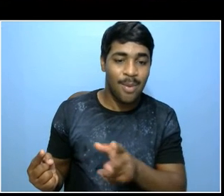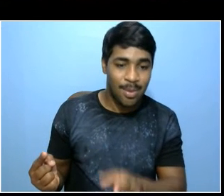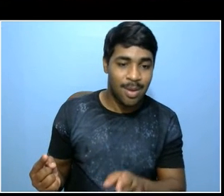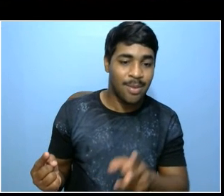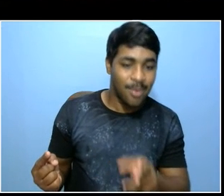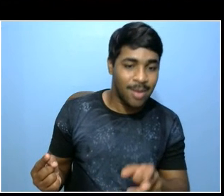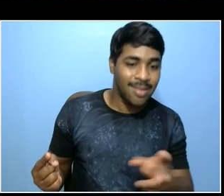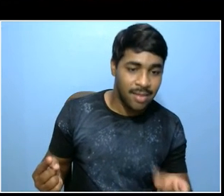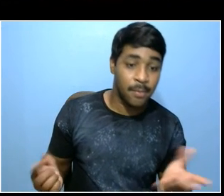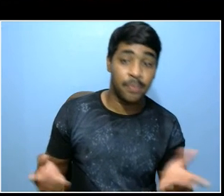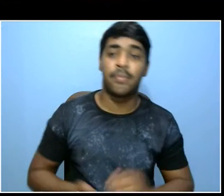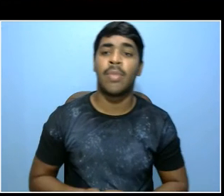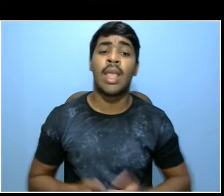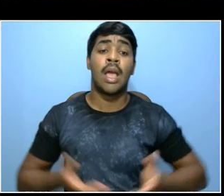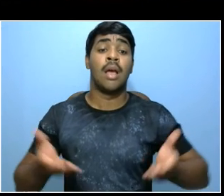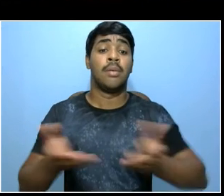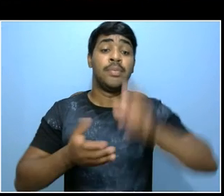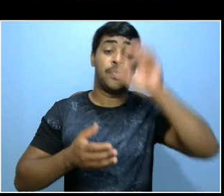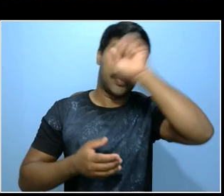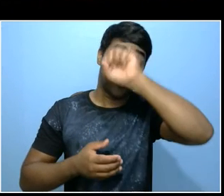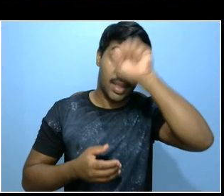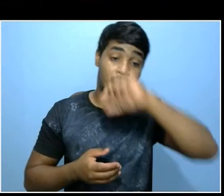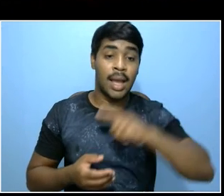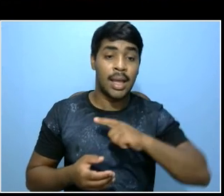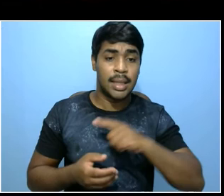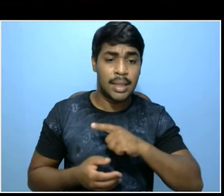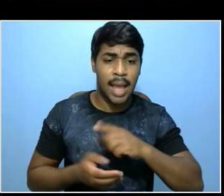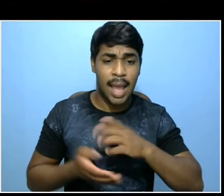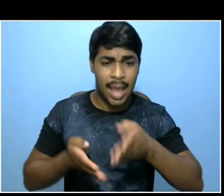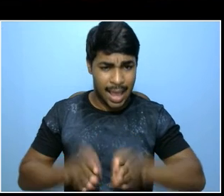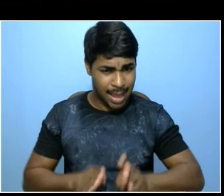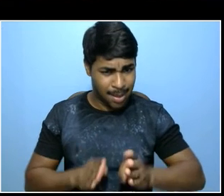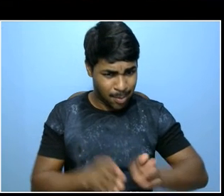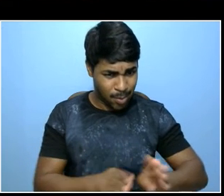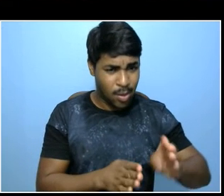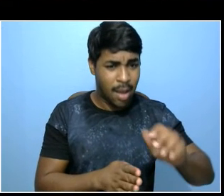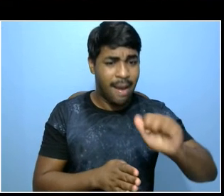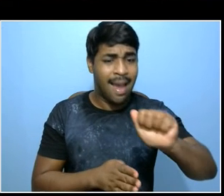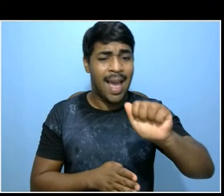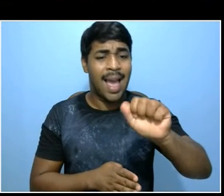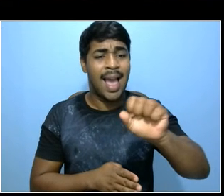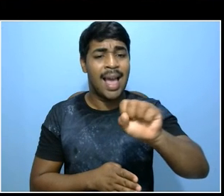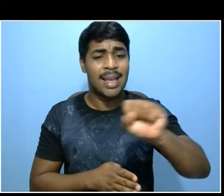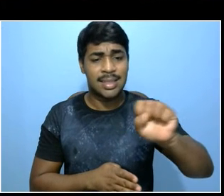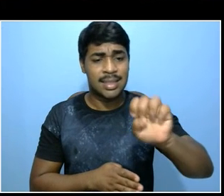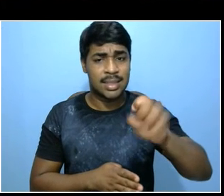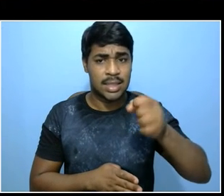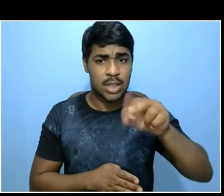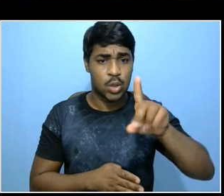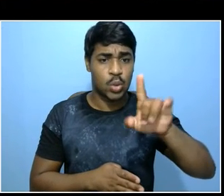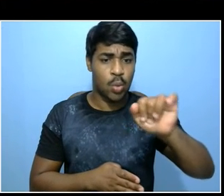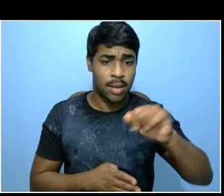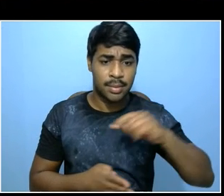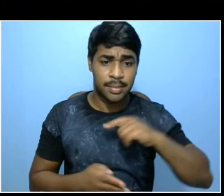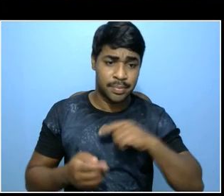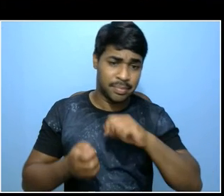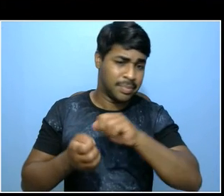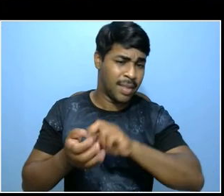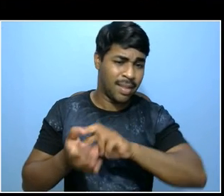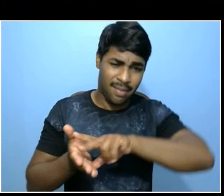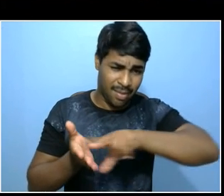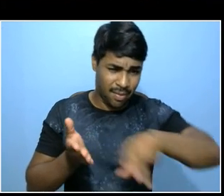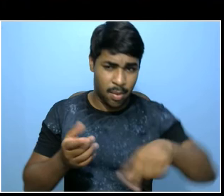vamos ver agora os tipos de reprodução assexuada. Então, nós temos aqui o primeiro tipo, que ela é chamada de divisão binária. Ela